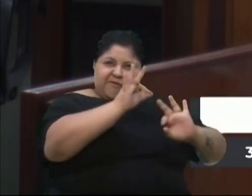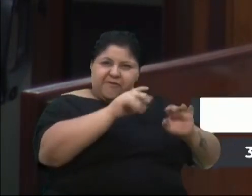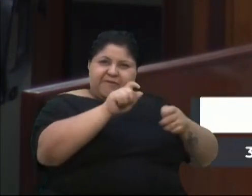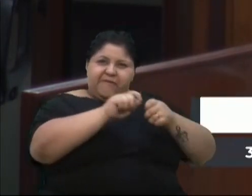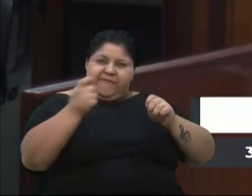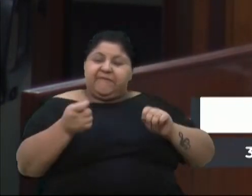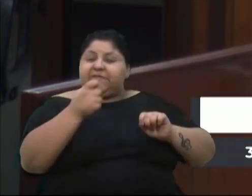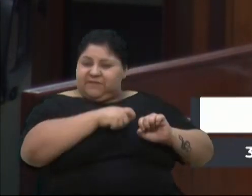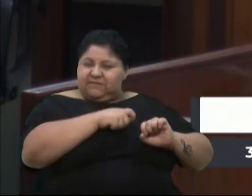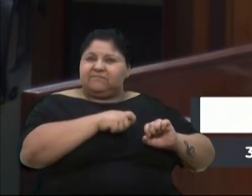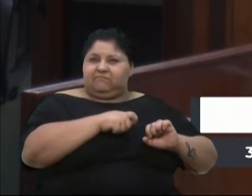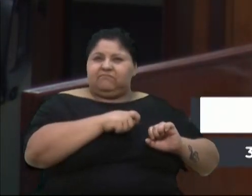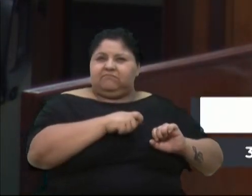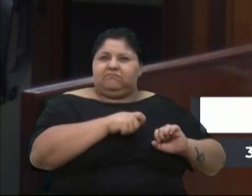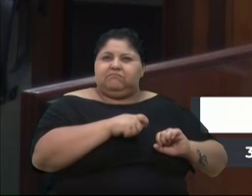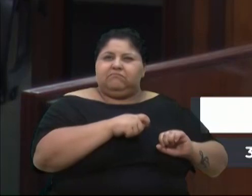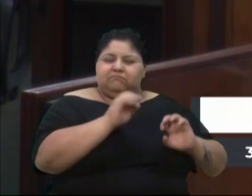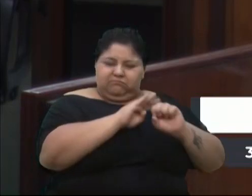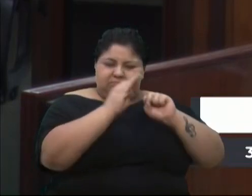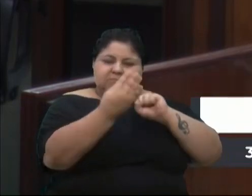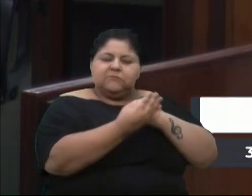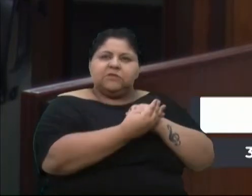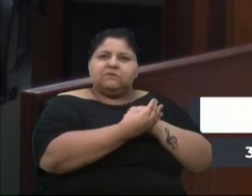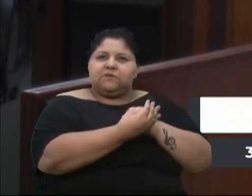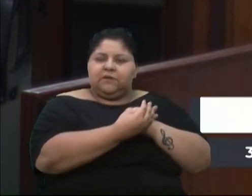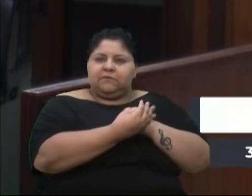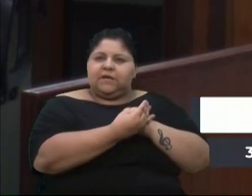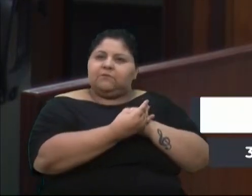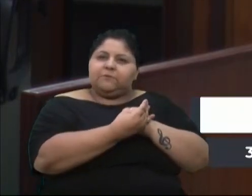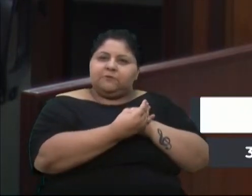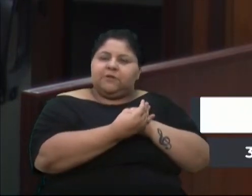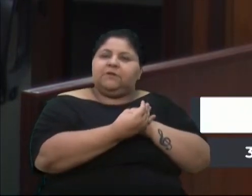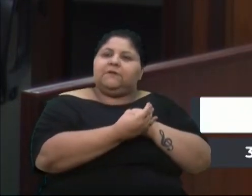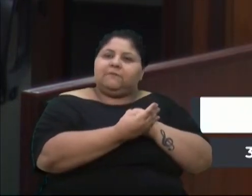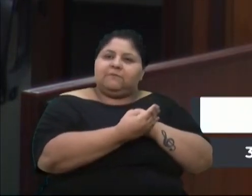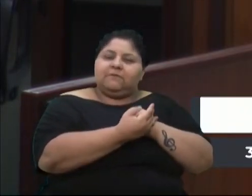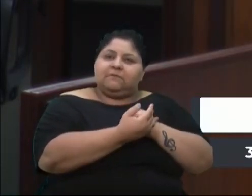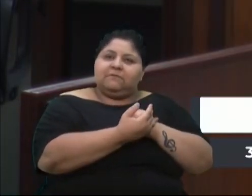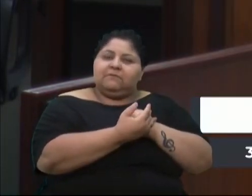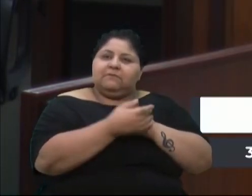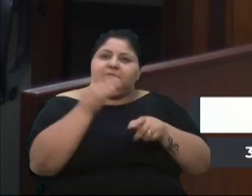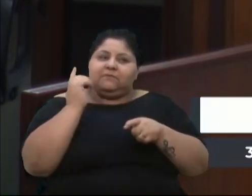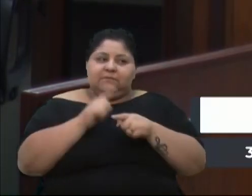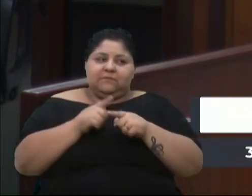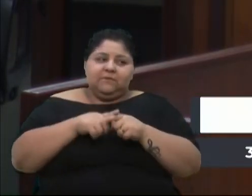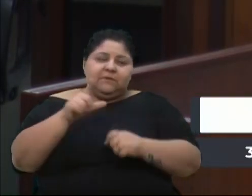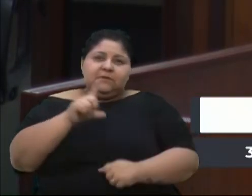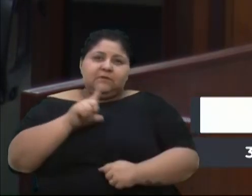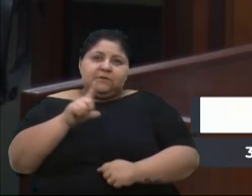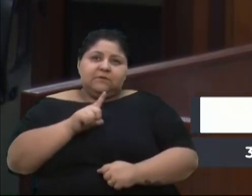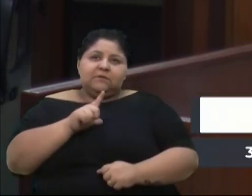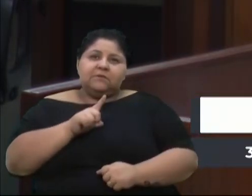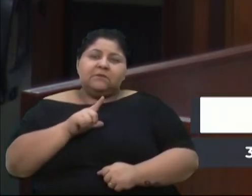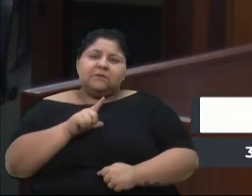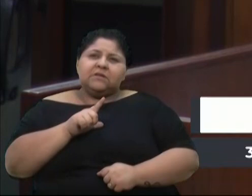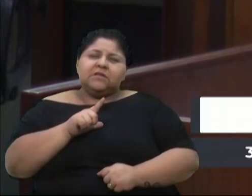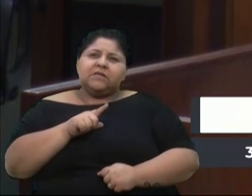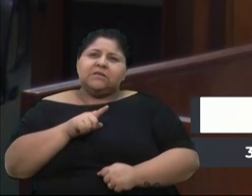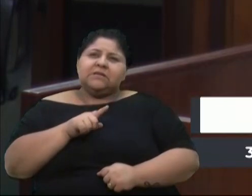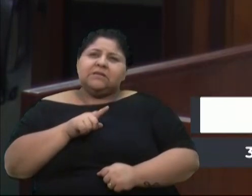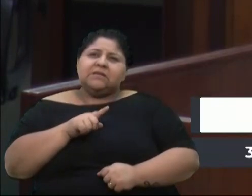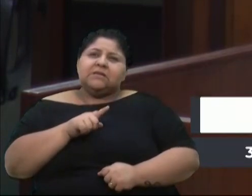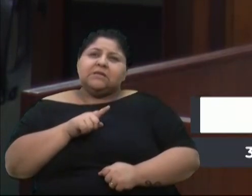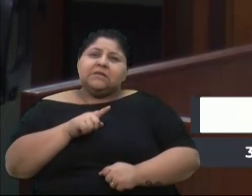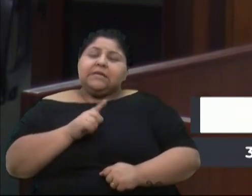cubra essa necessidade do bairro São Ciro. Também tinha o bairro São Ciro. Para